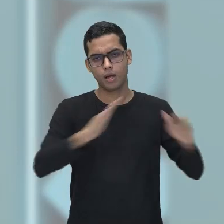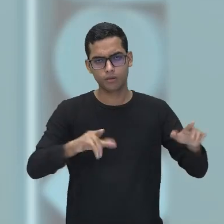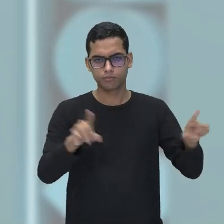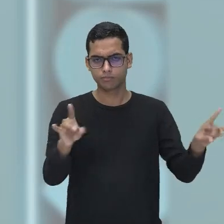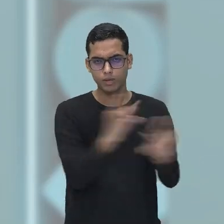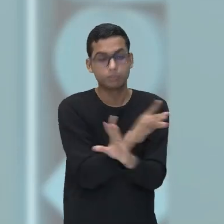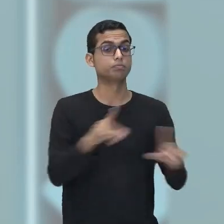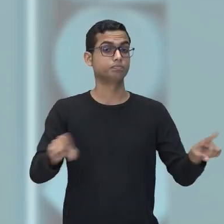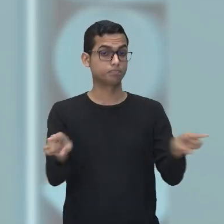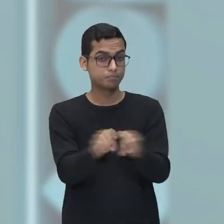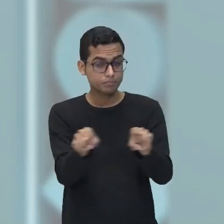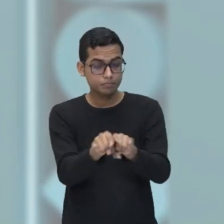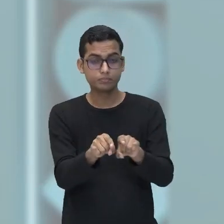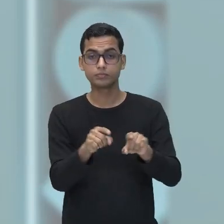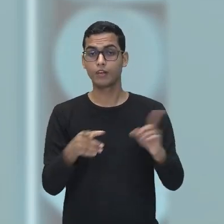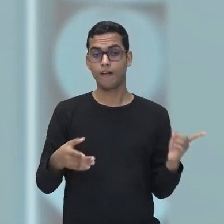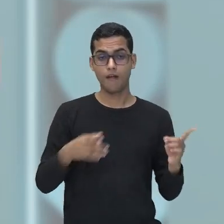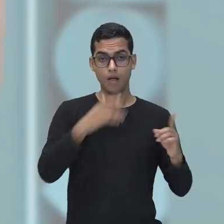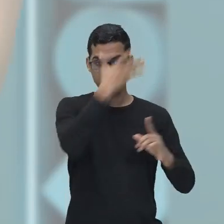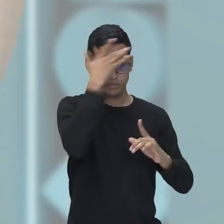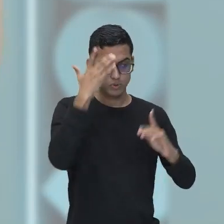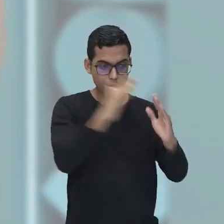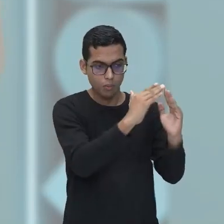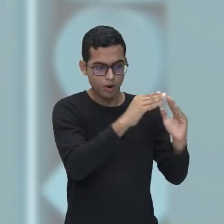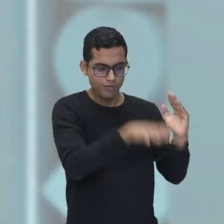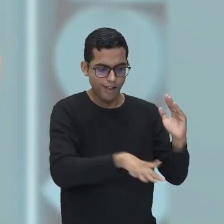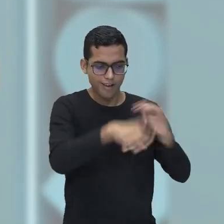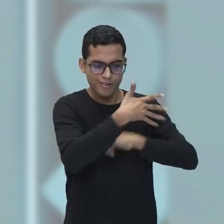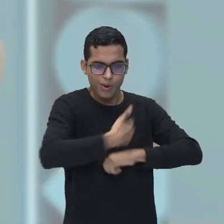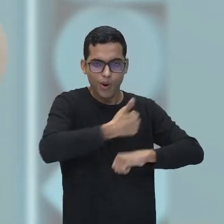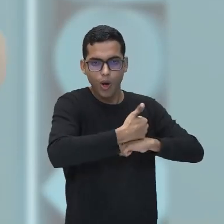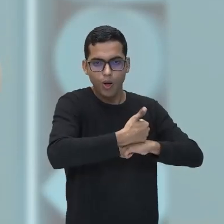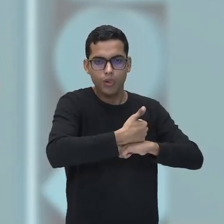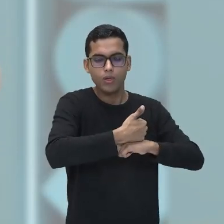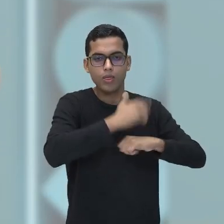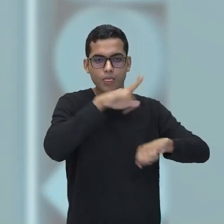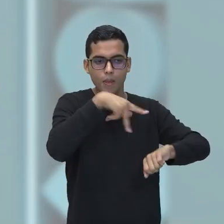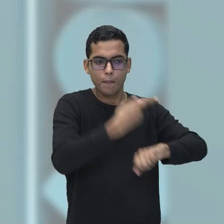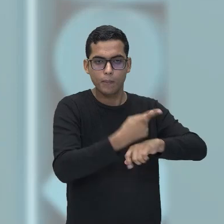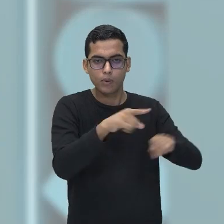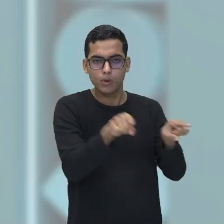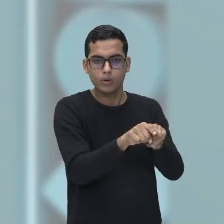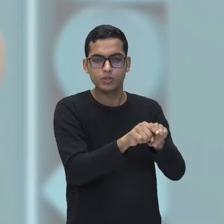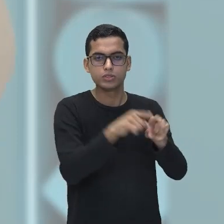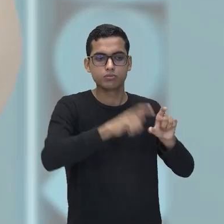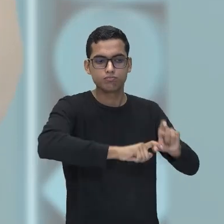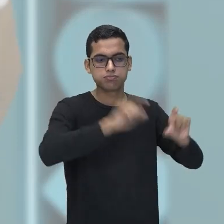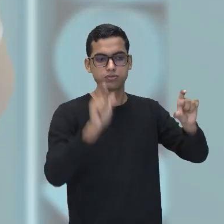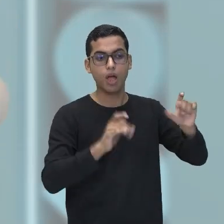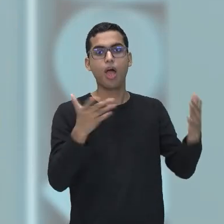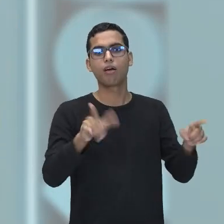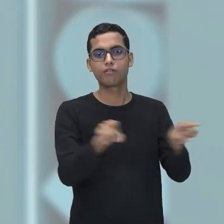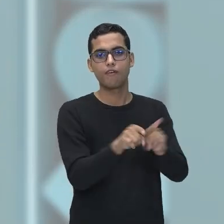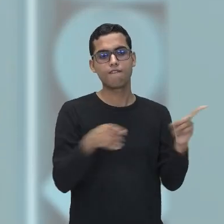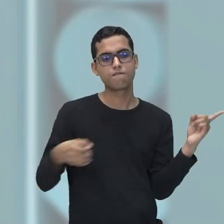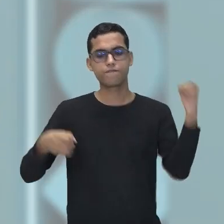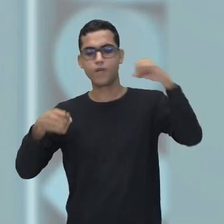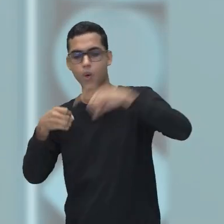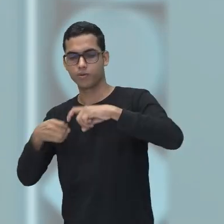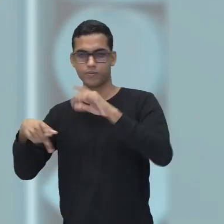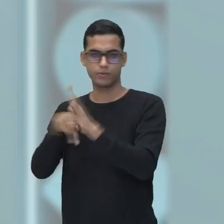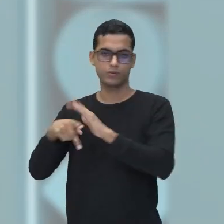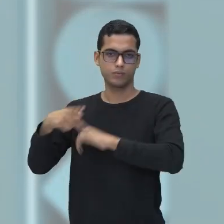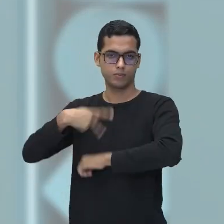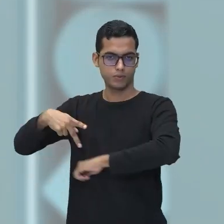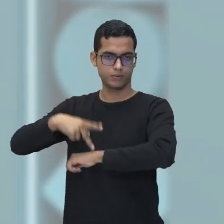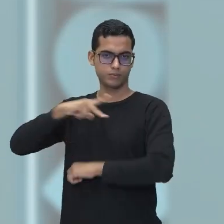viviam nas colônias, retornando a Portugal e trazendo consigo, trazendo nas suas bagagens, as suas vivências, aquilo